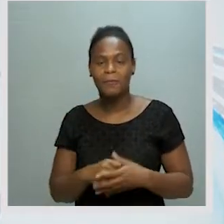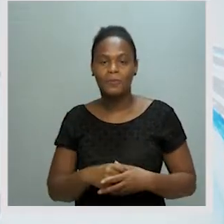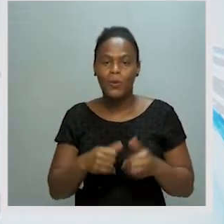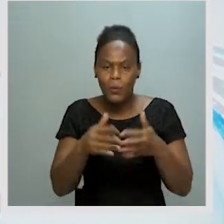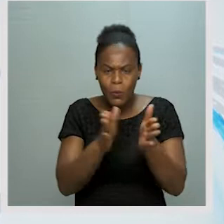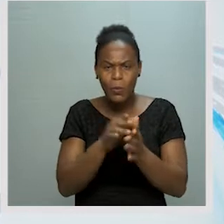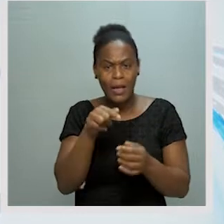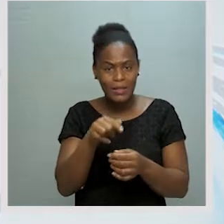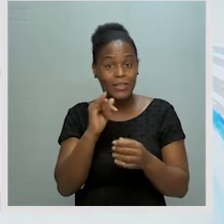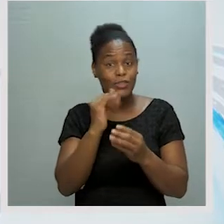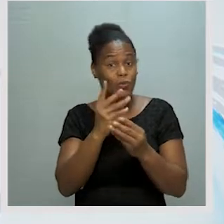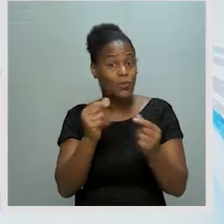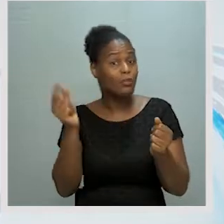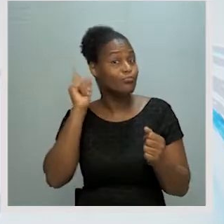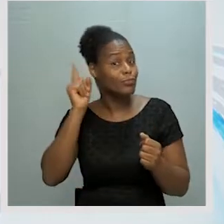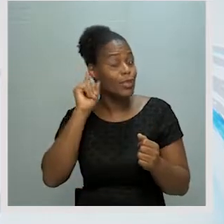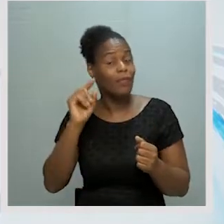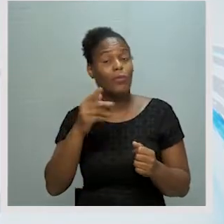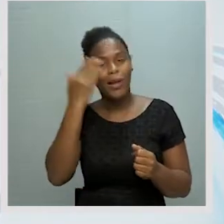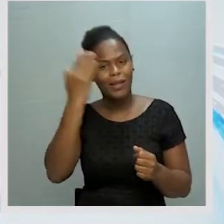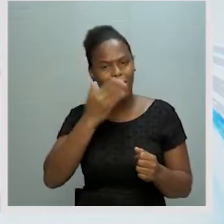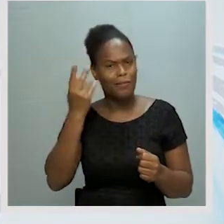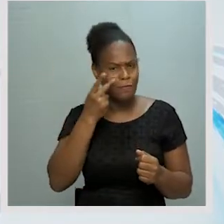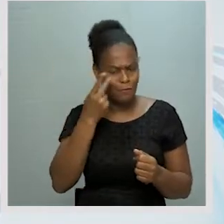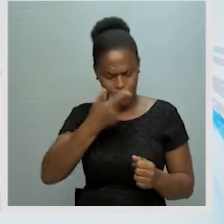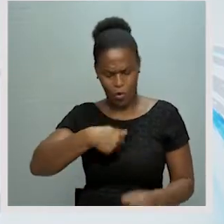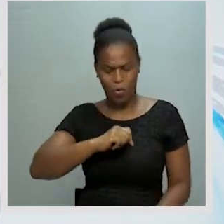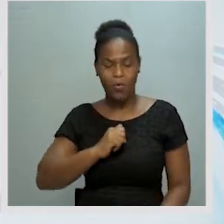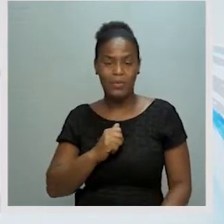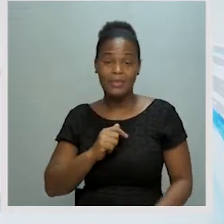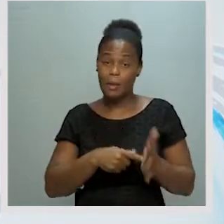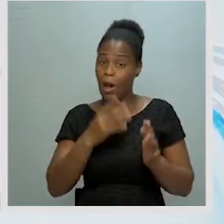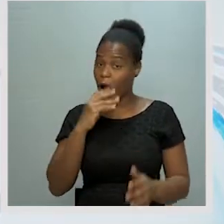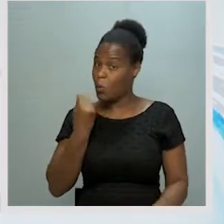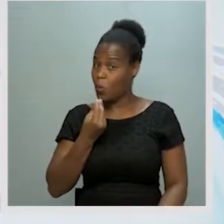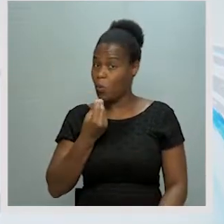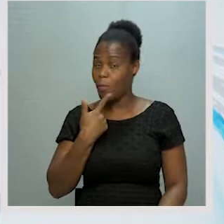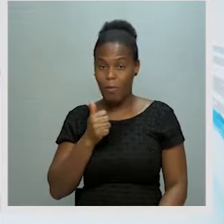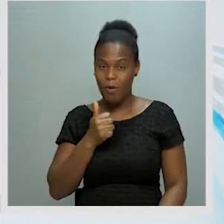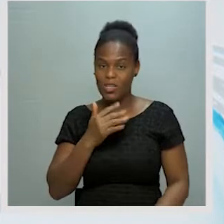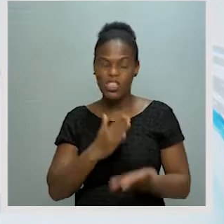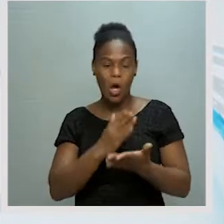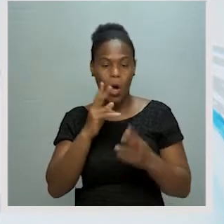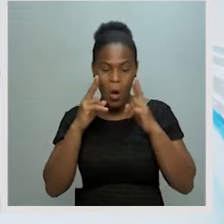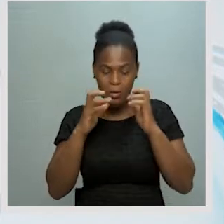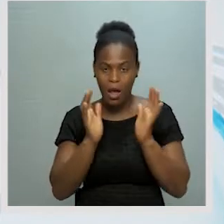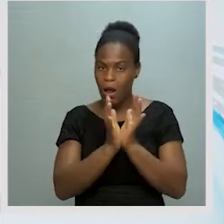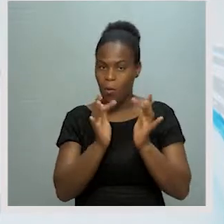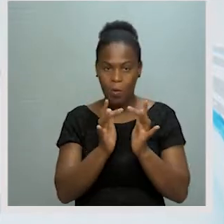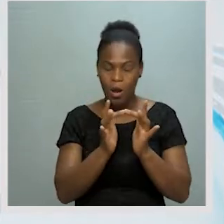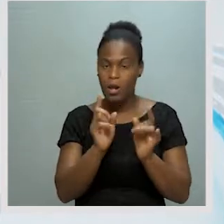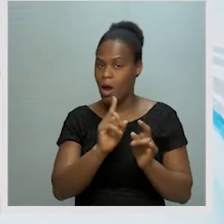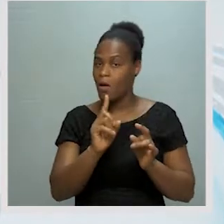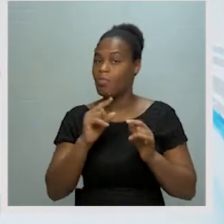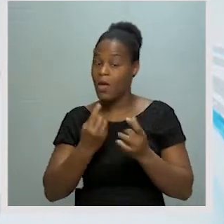ferramentas úteis no nosso dia a dia. Os alunos não podem pesquisar somente web.